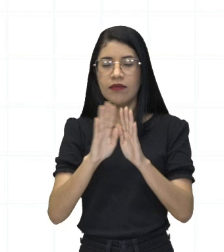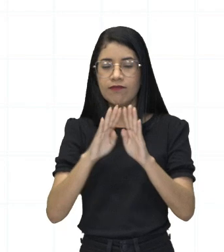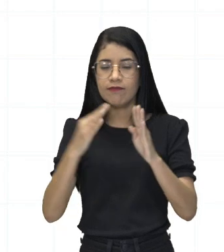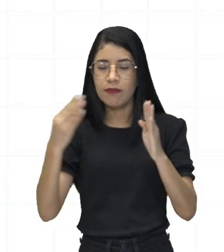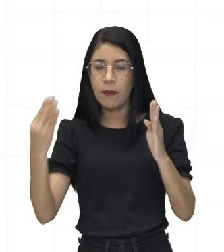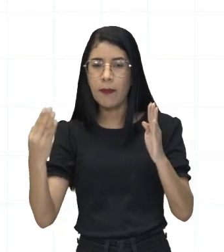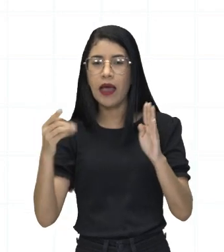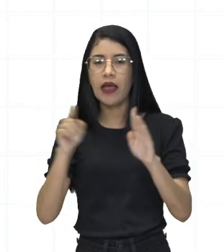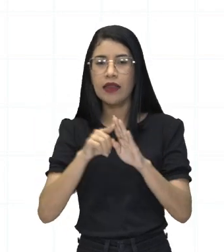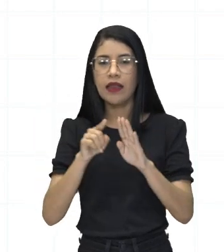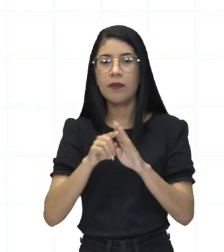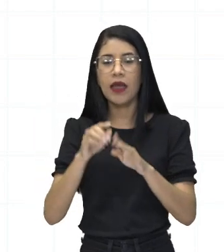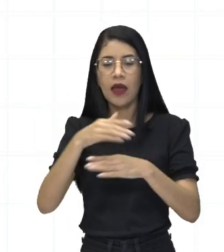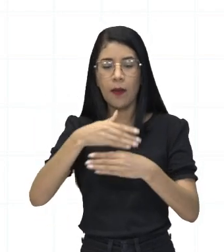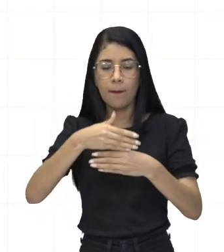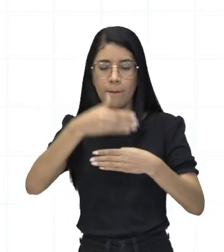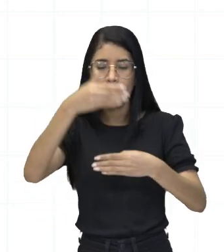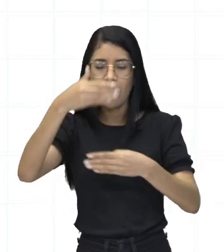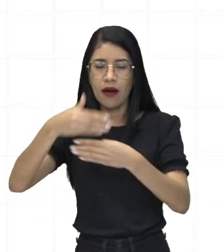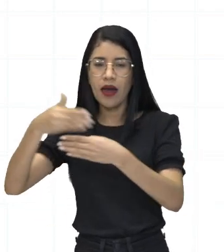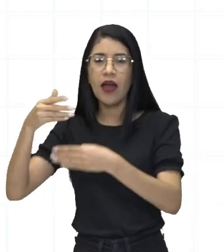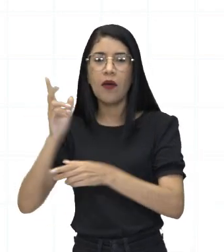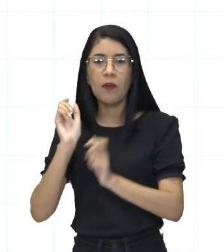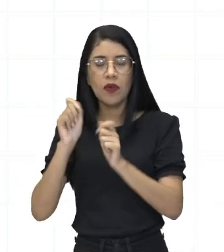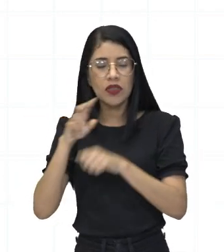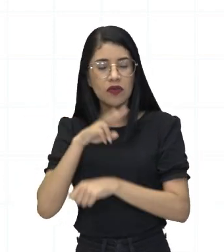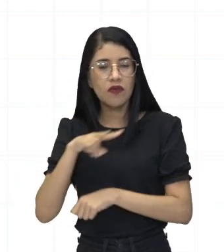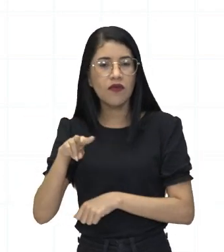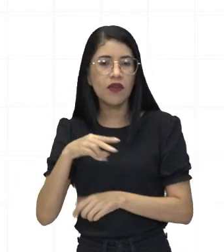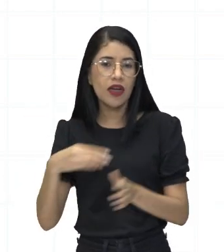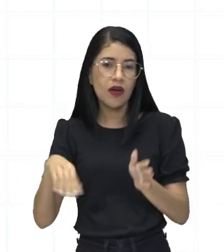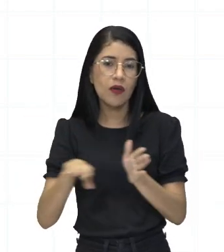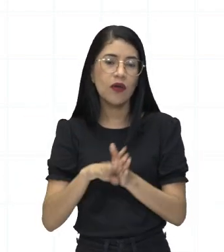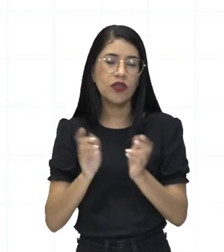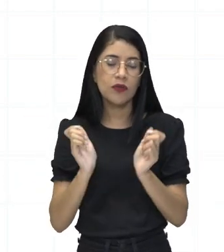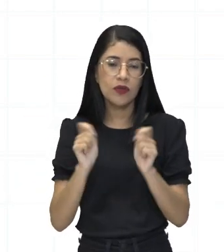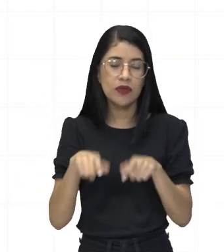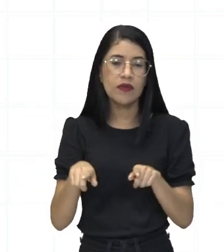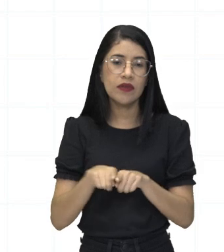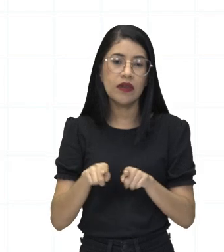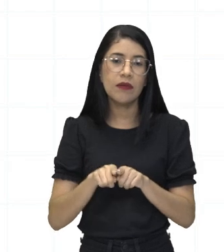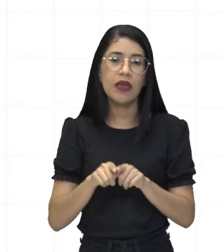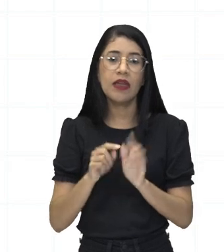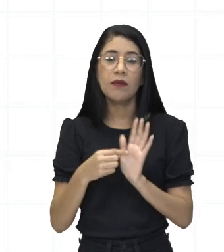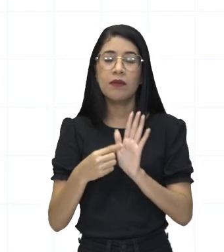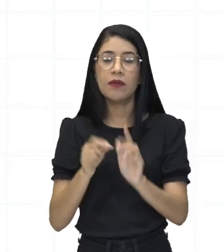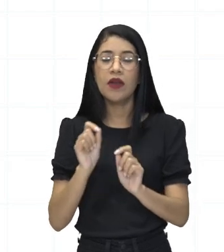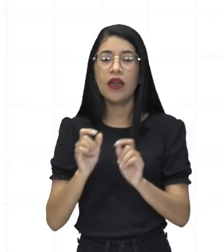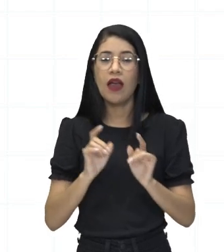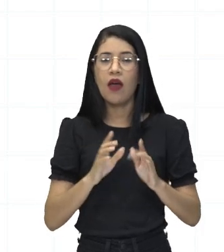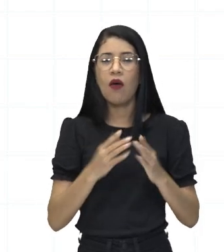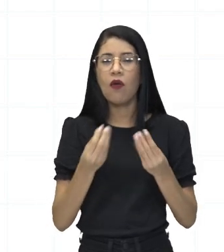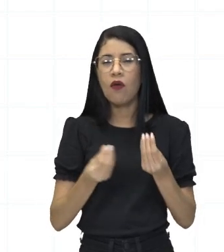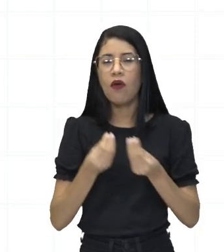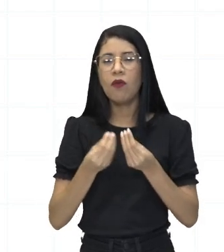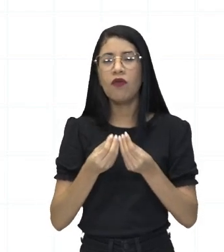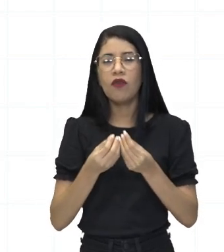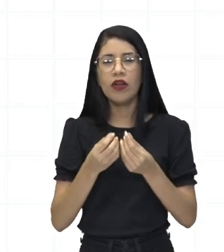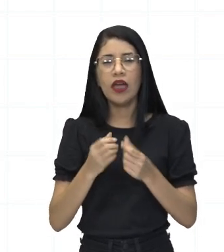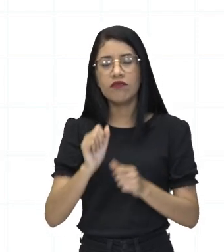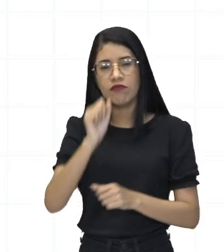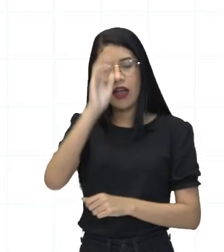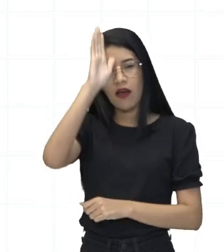europeu, demonstrando a imponência que traduz através dos templos a grandeza do que foi a